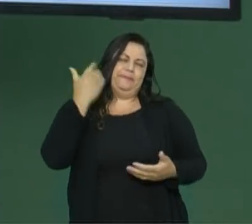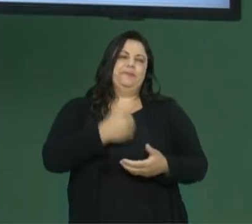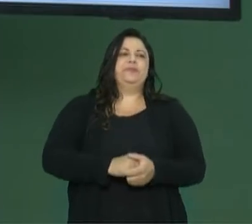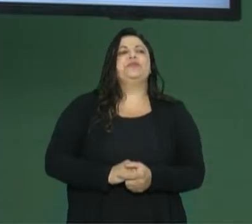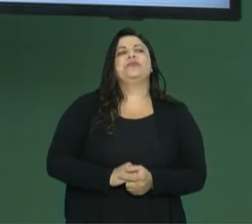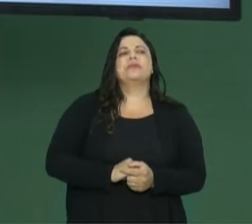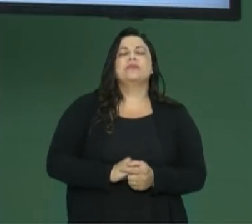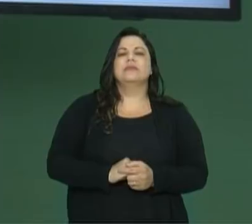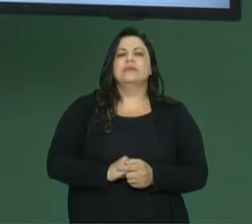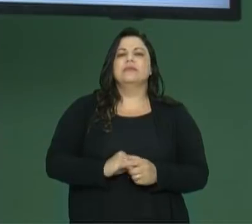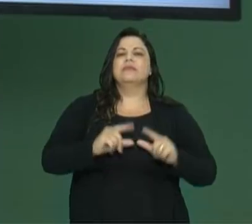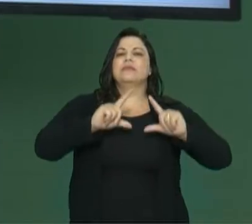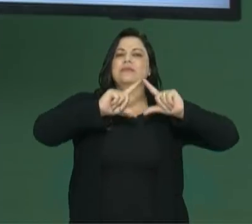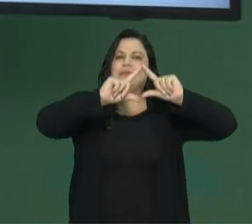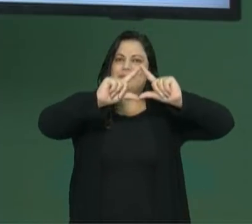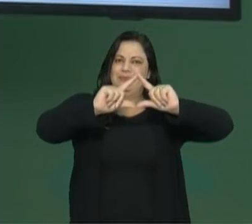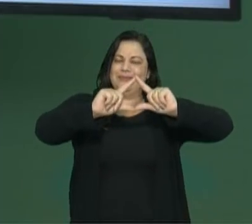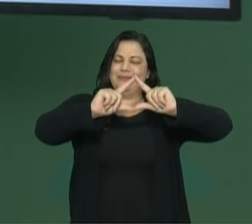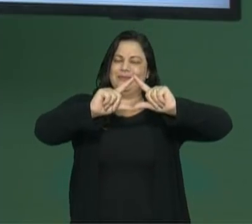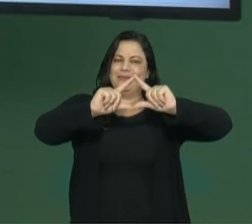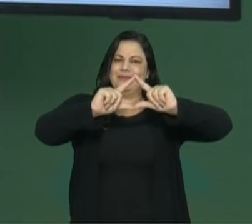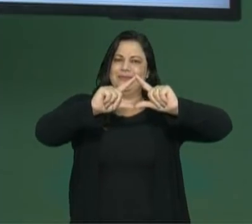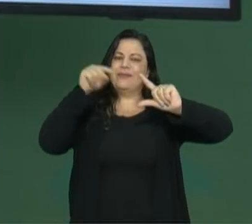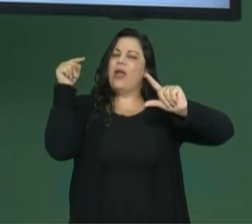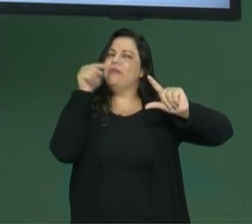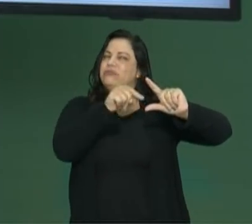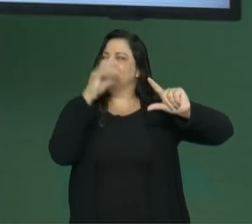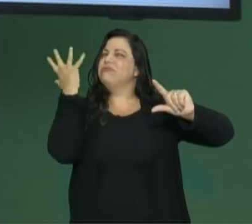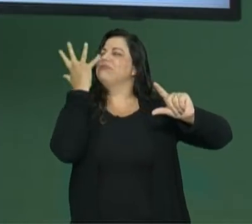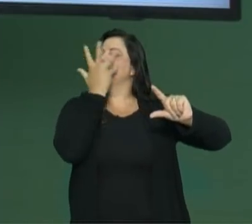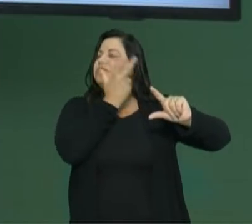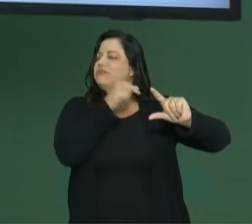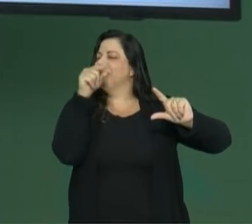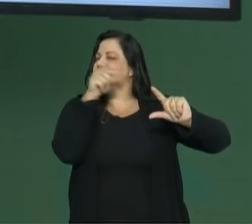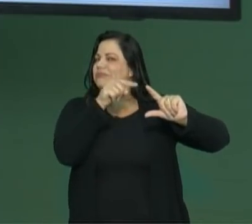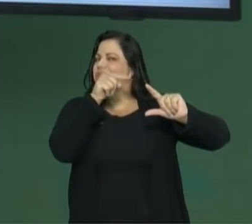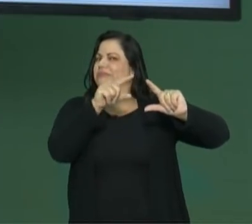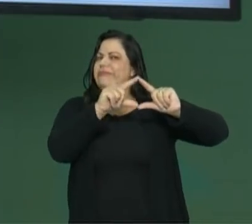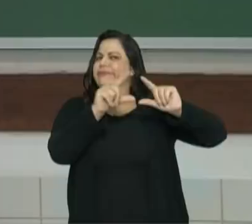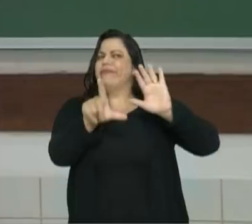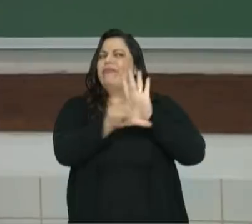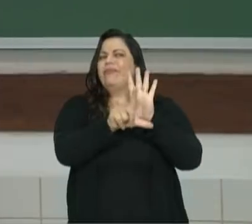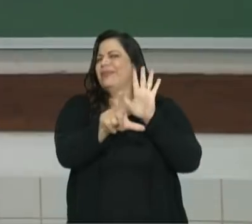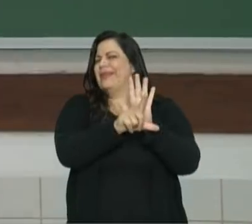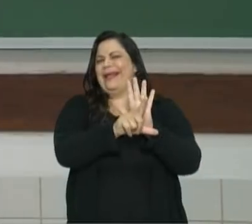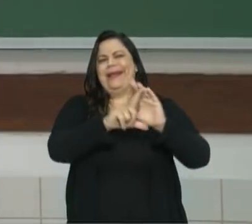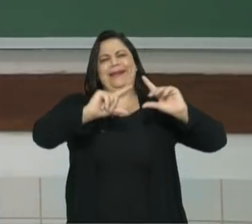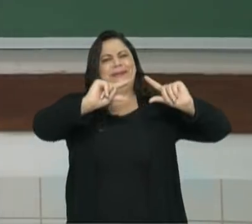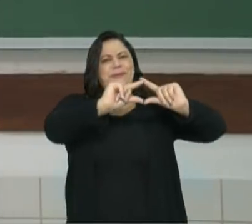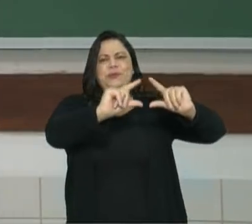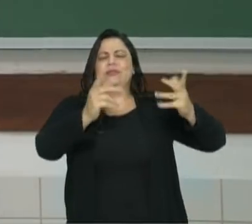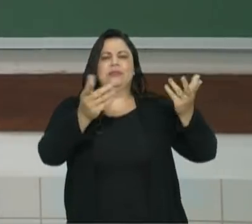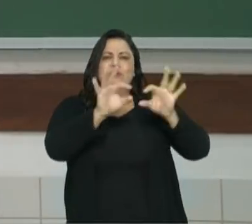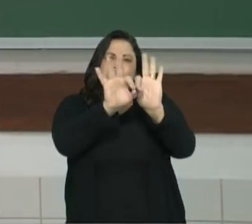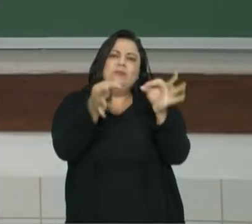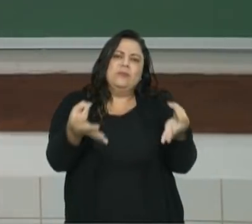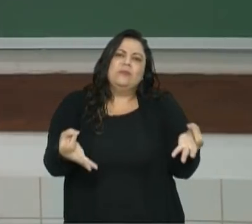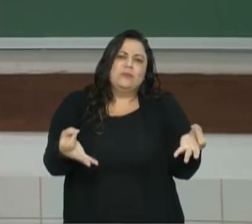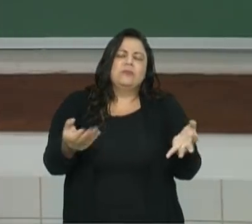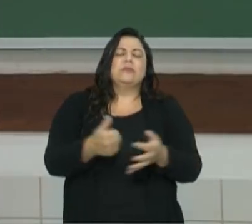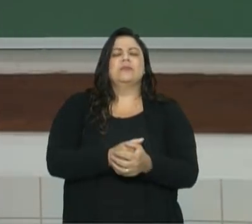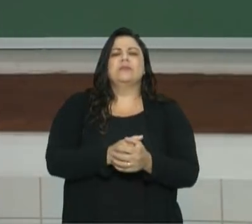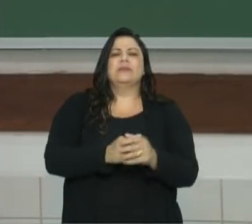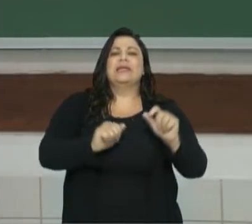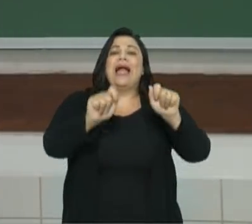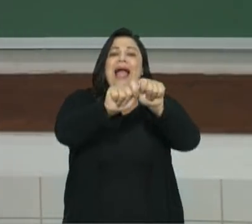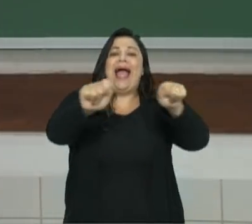querido triângulo. Coisa linda, hein? Você vai fazer o quê? Vai calcular a área de triângulo, filhote. Coisa simples, certo? Vamos calcular a área de